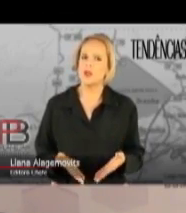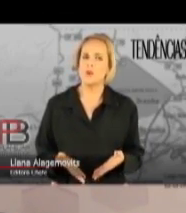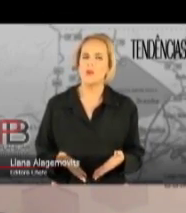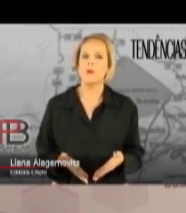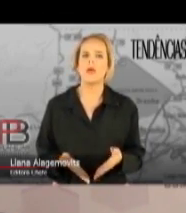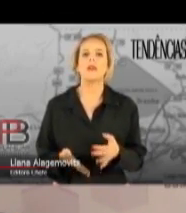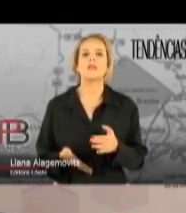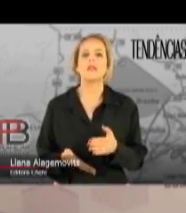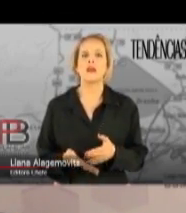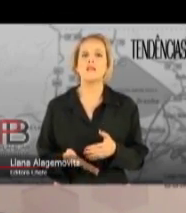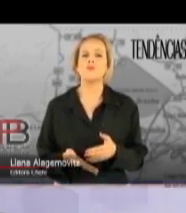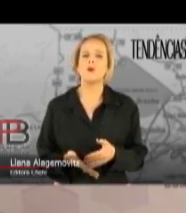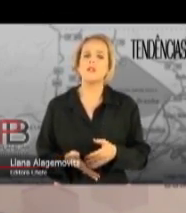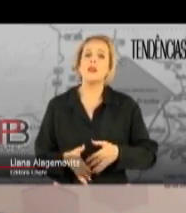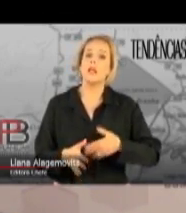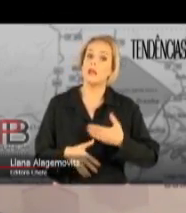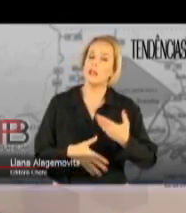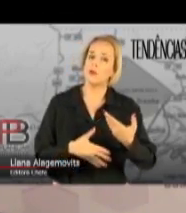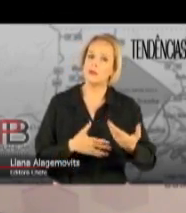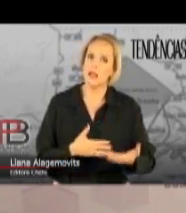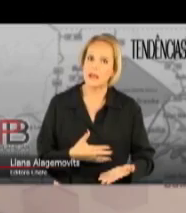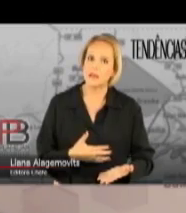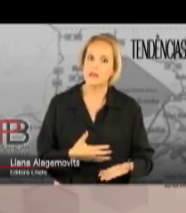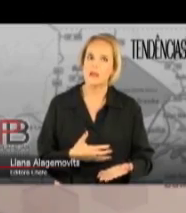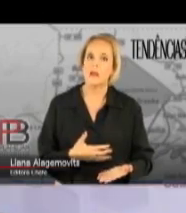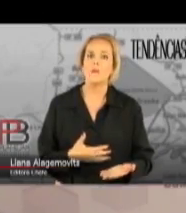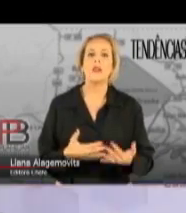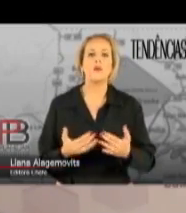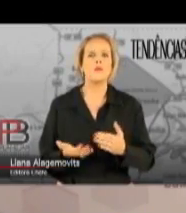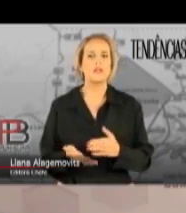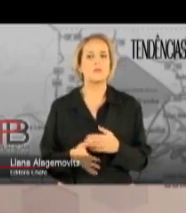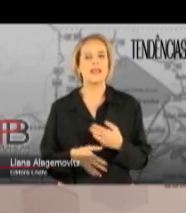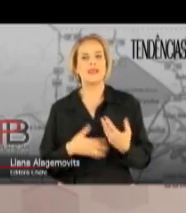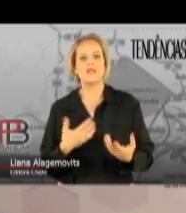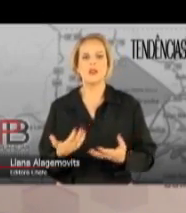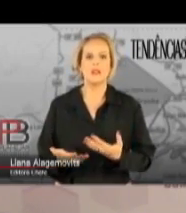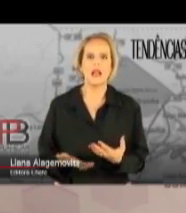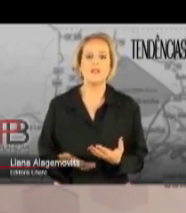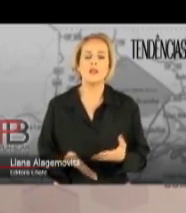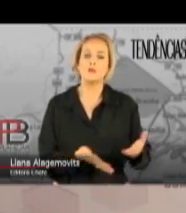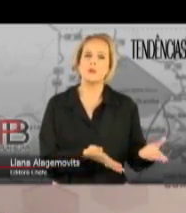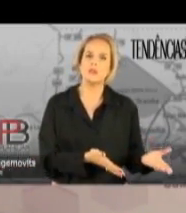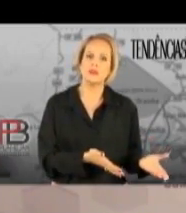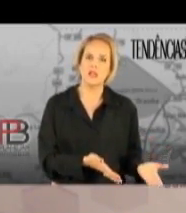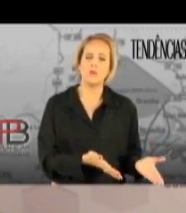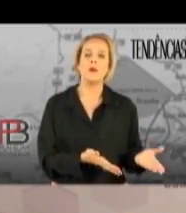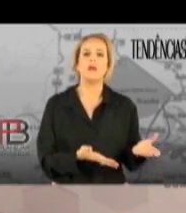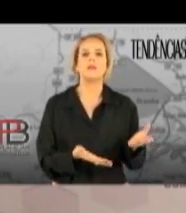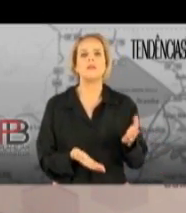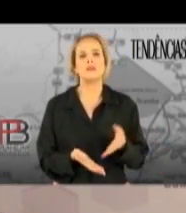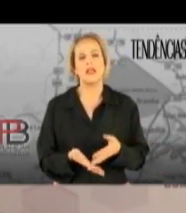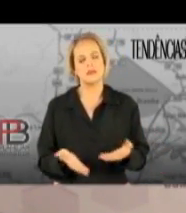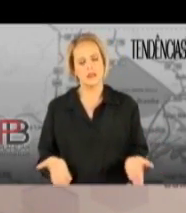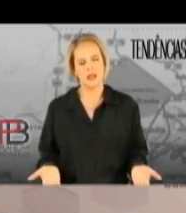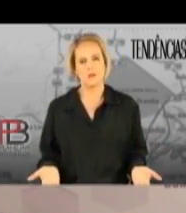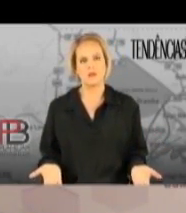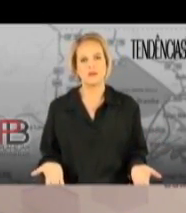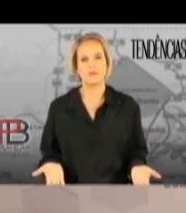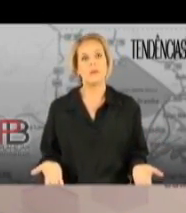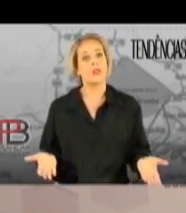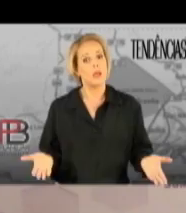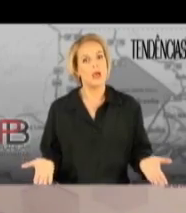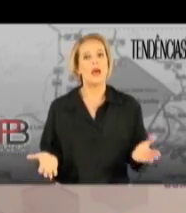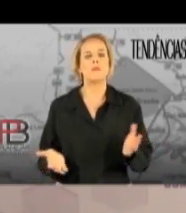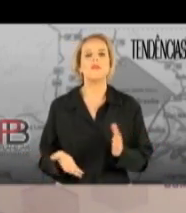candidatos pediram para que as regras fossem renegociadas, para que houvesse mais agilidade na exposição das ideias naquela